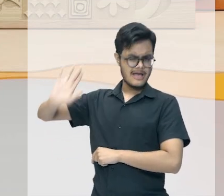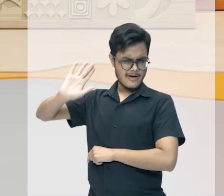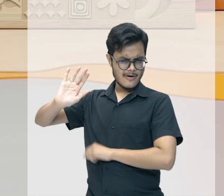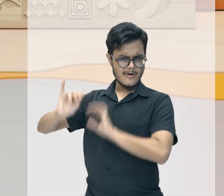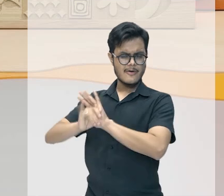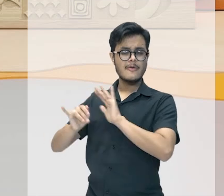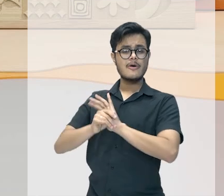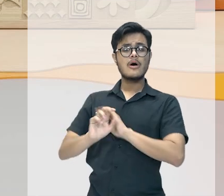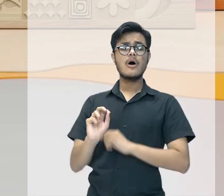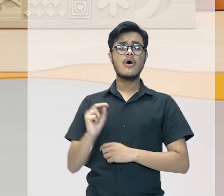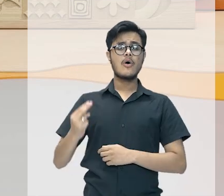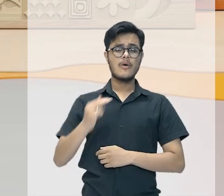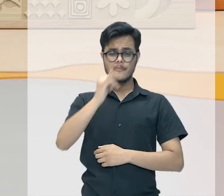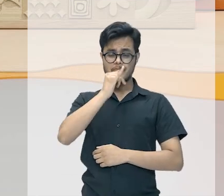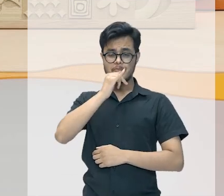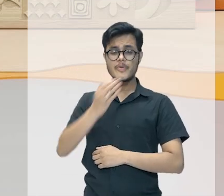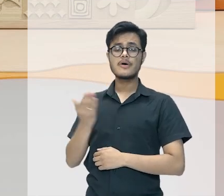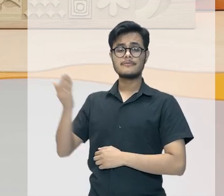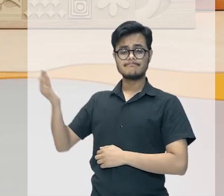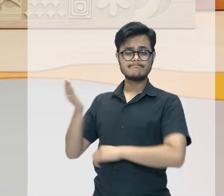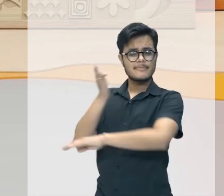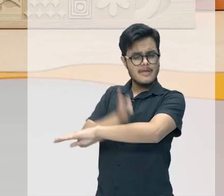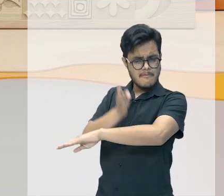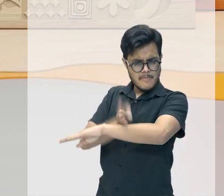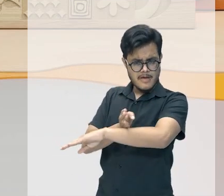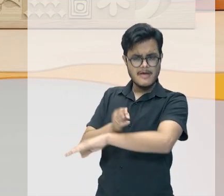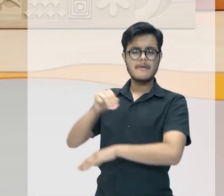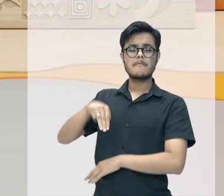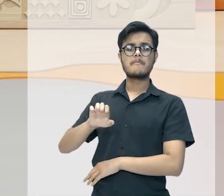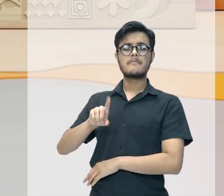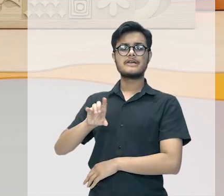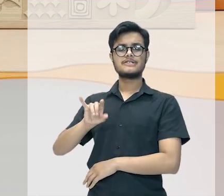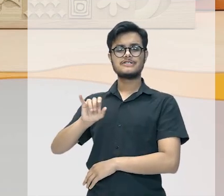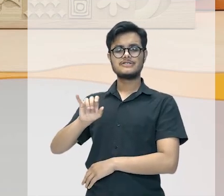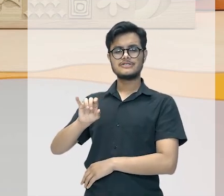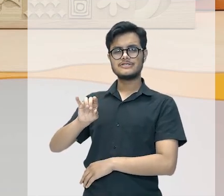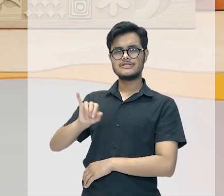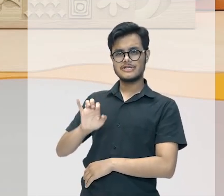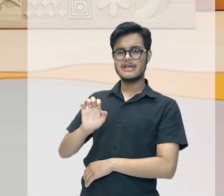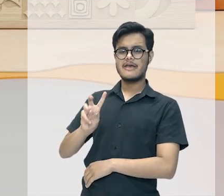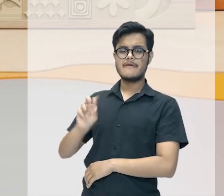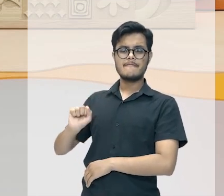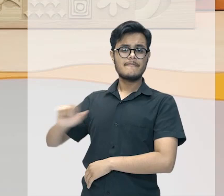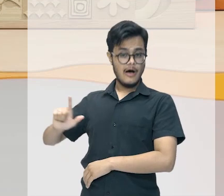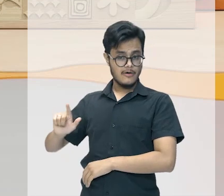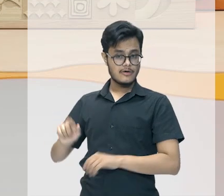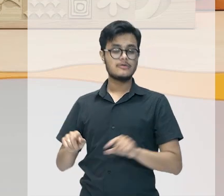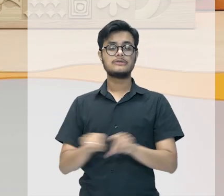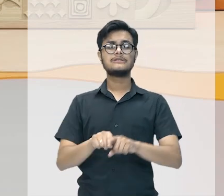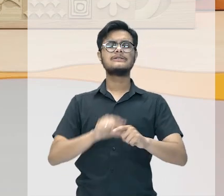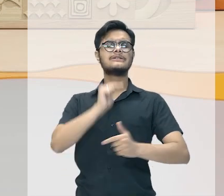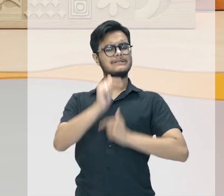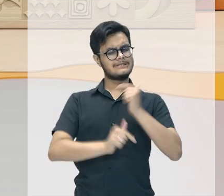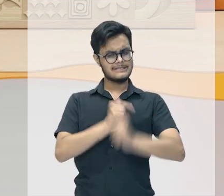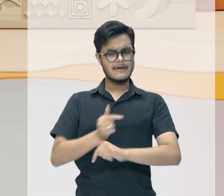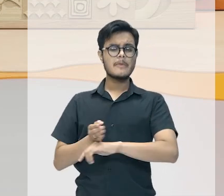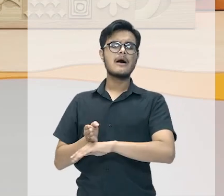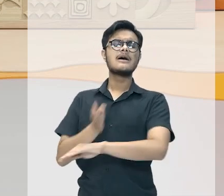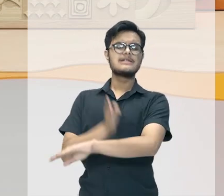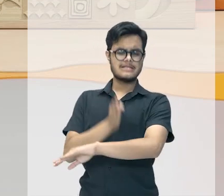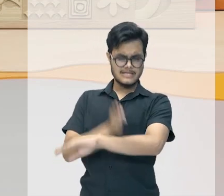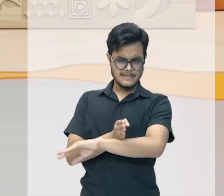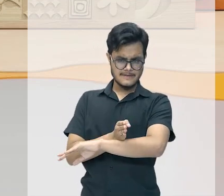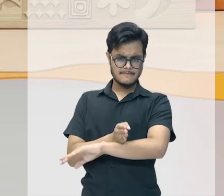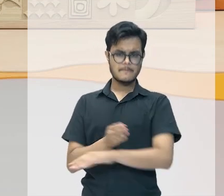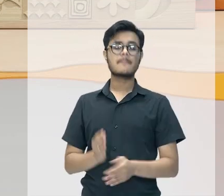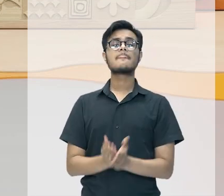exemplo, aqui, acompanhem comigo, vocês estão vendo aqui um quadro, então, tipicamente da forma de trabalho, então, na Idade Média,